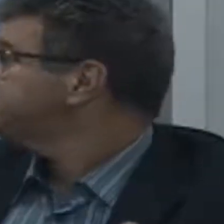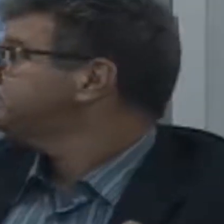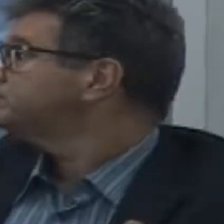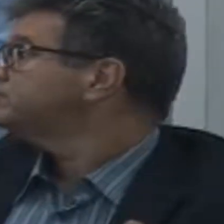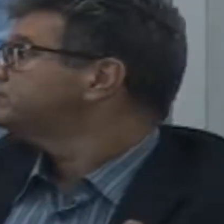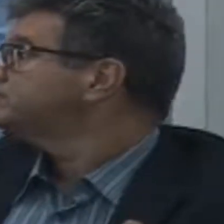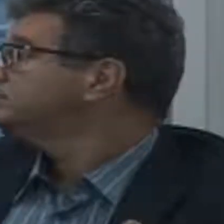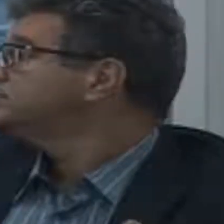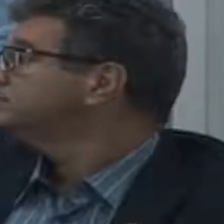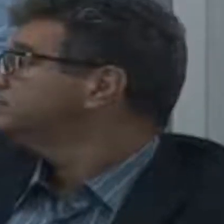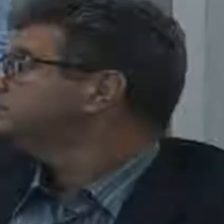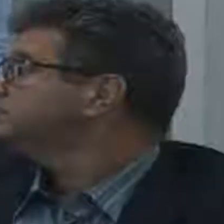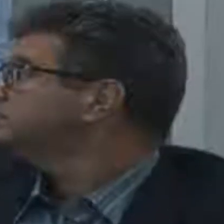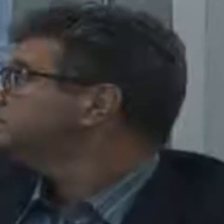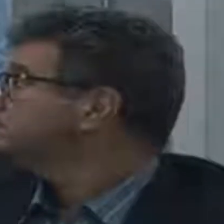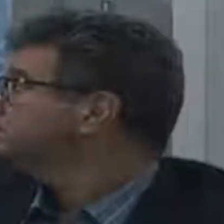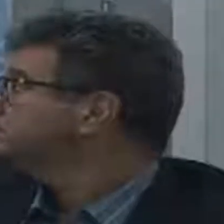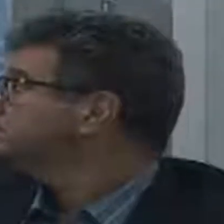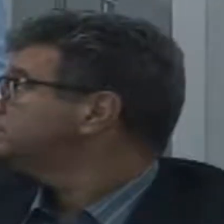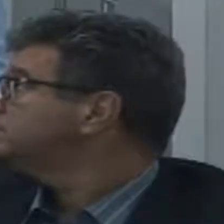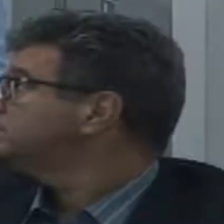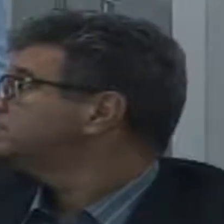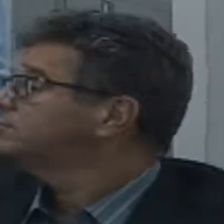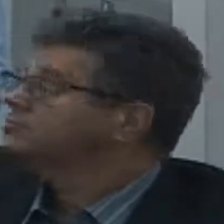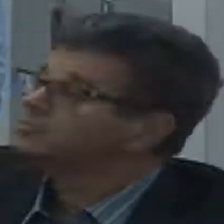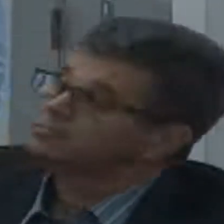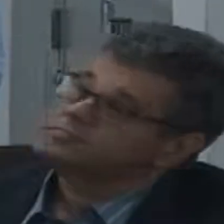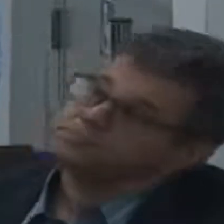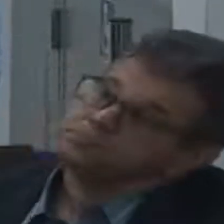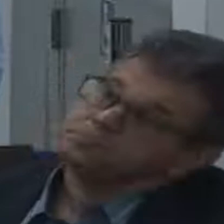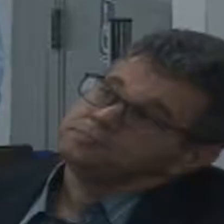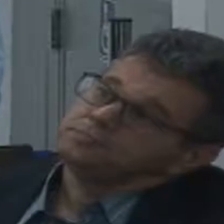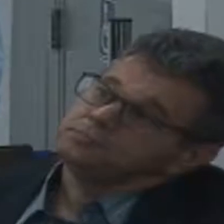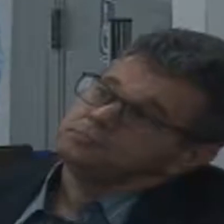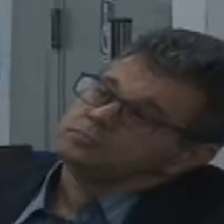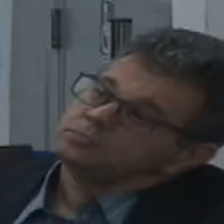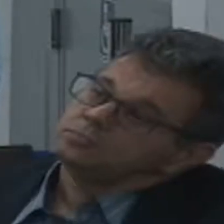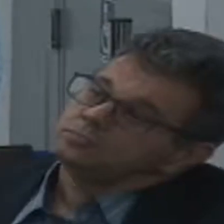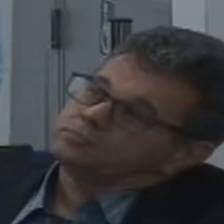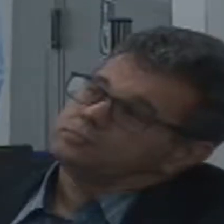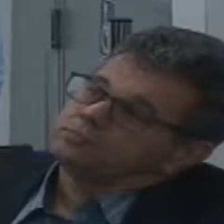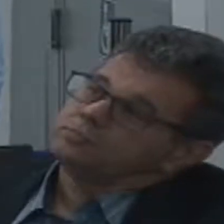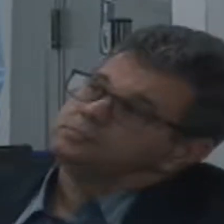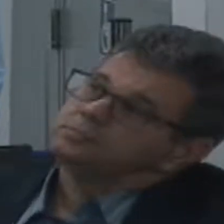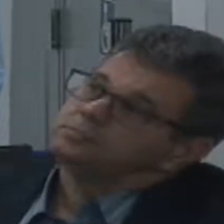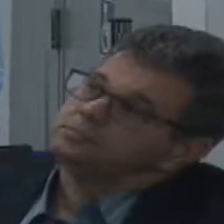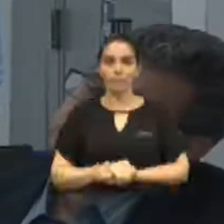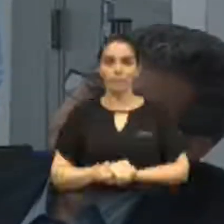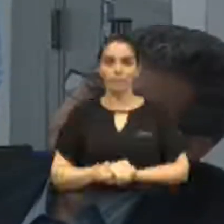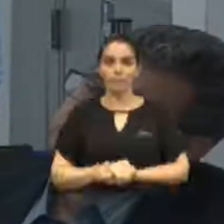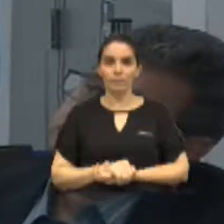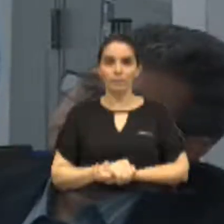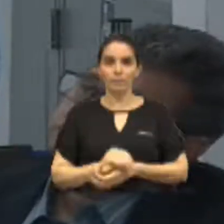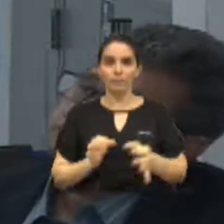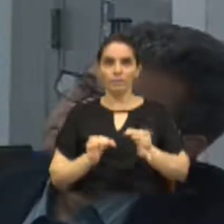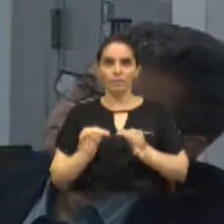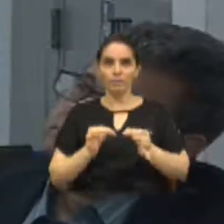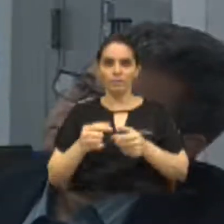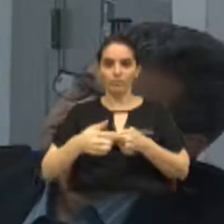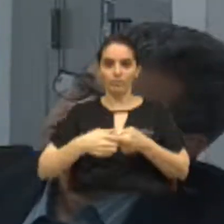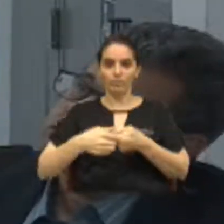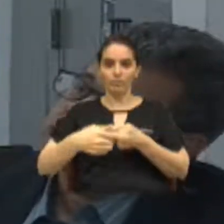projeto? O projeto 54/2018, eu quero pedir o adiamento do projeto por uma